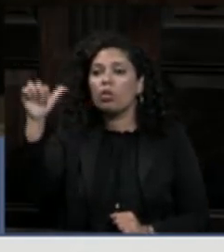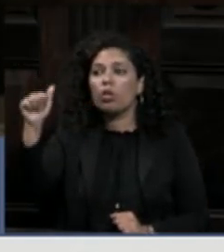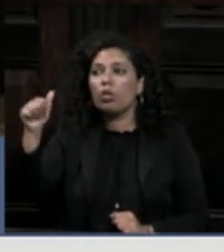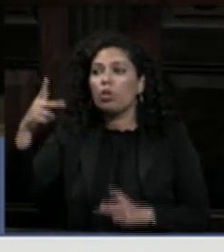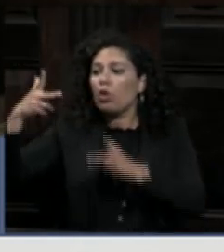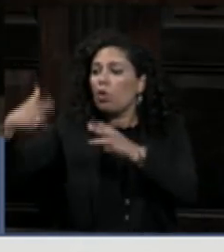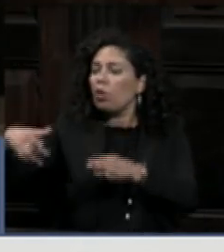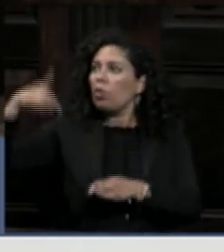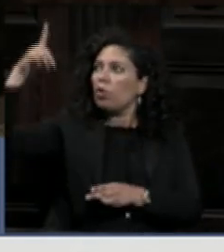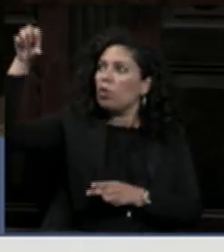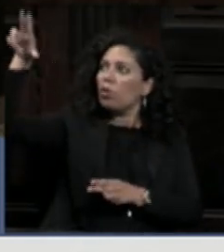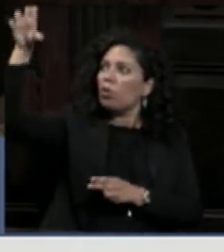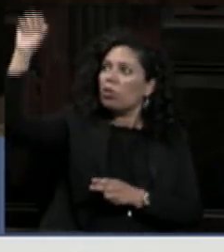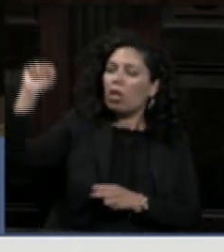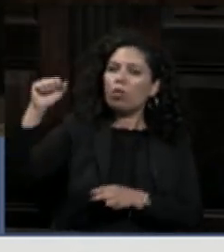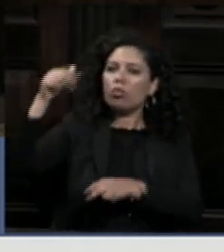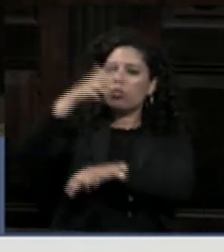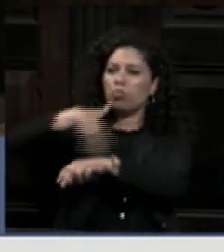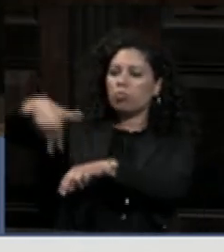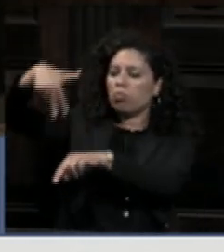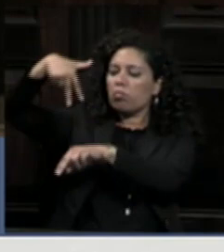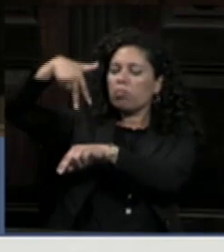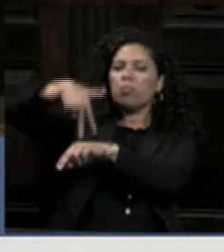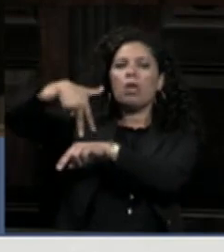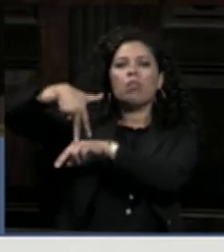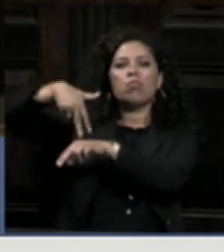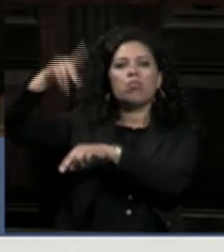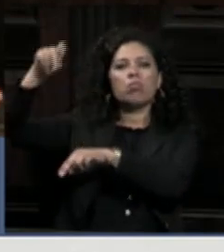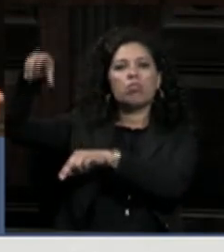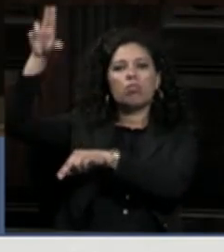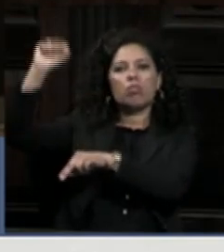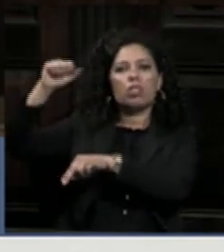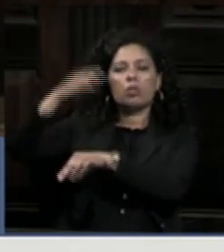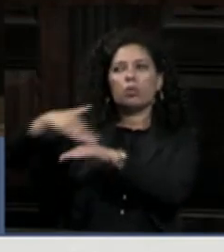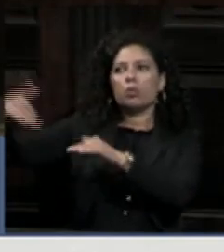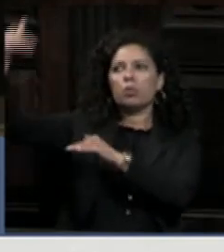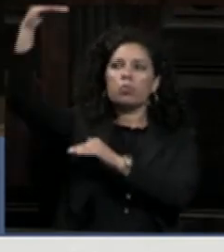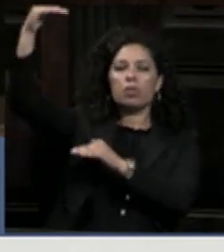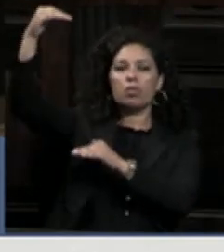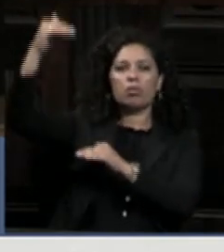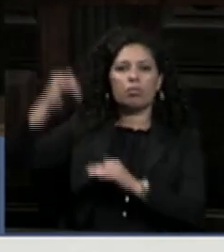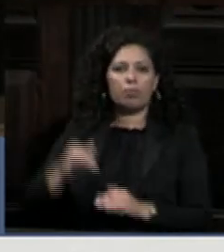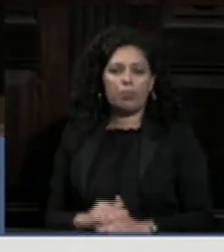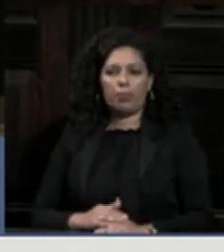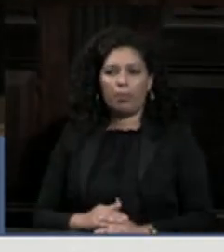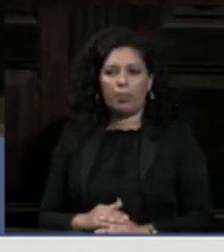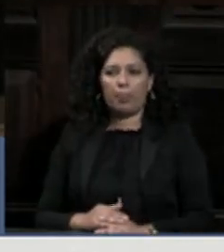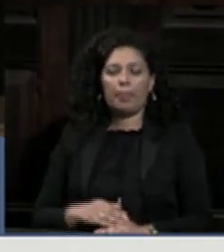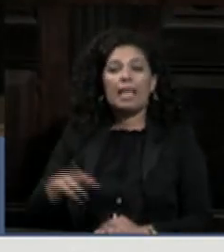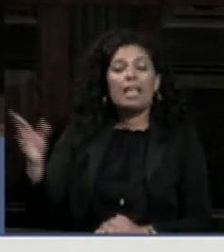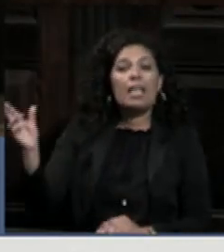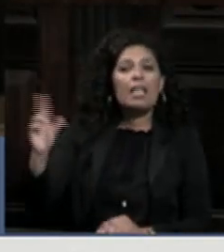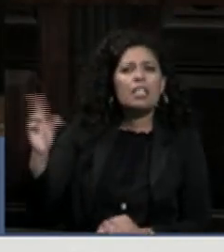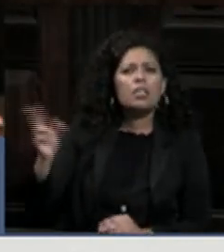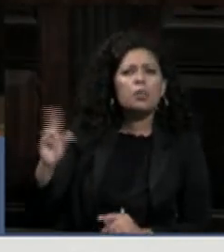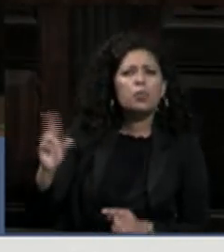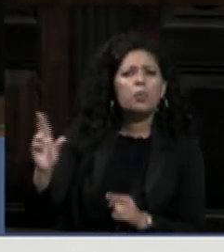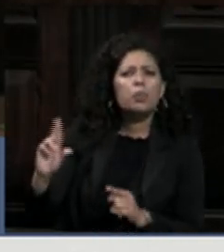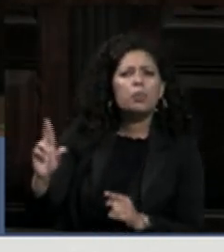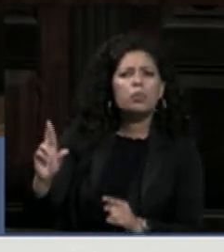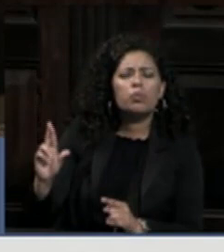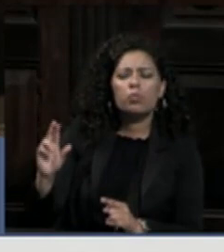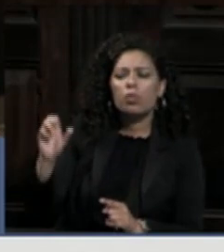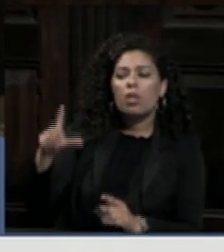não está no pantheon dos deuses e de religião é uma questão de fé não se